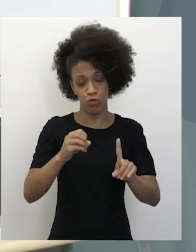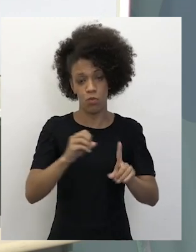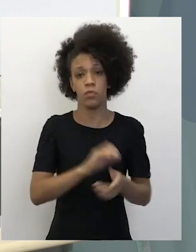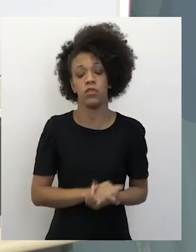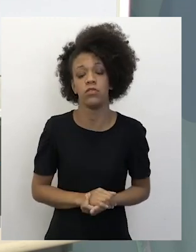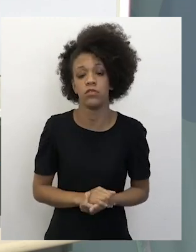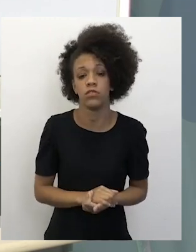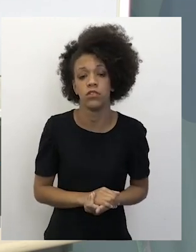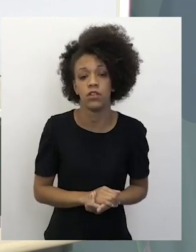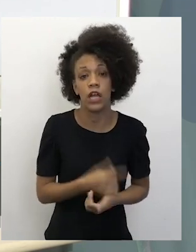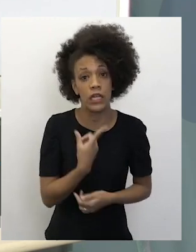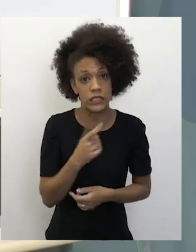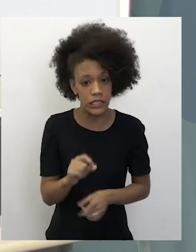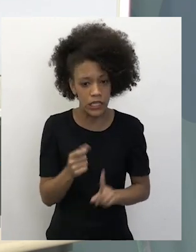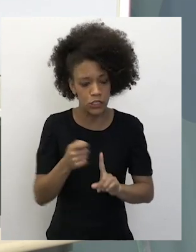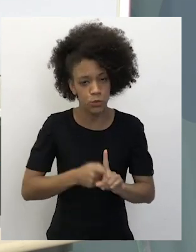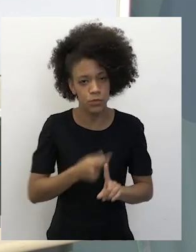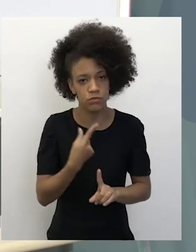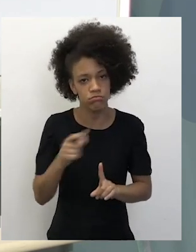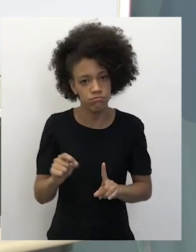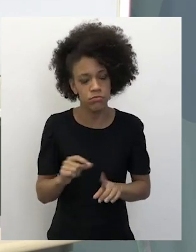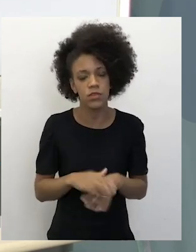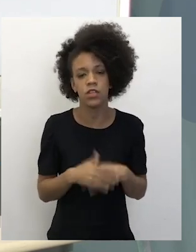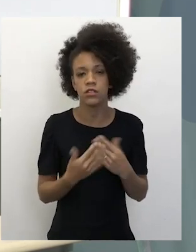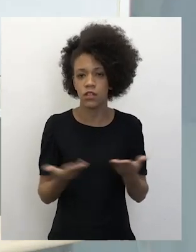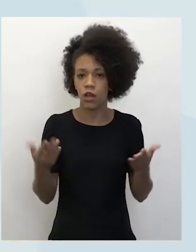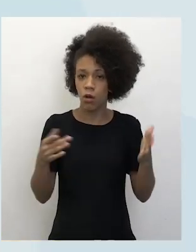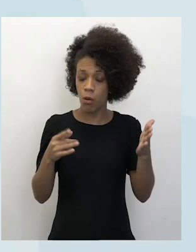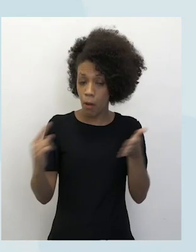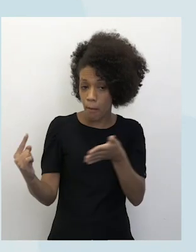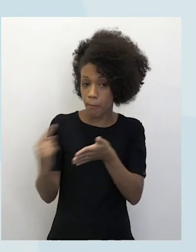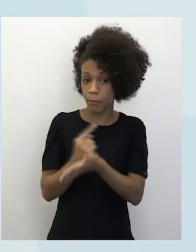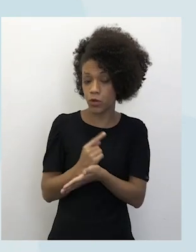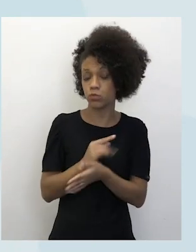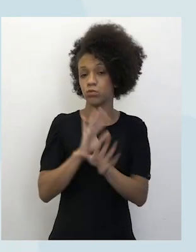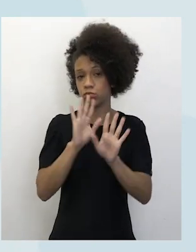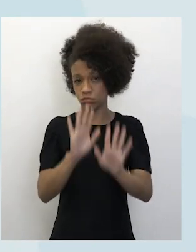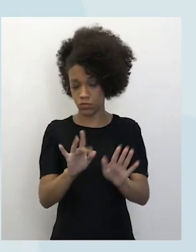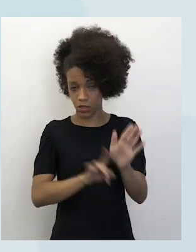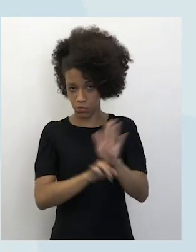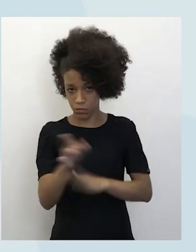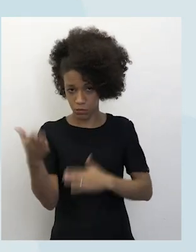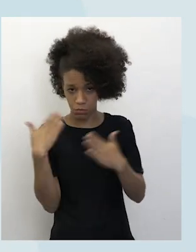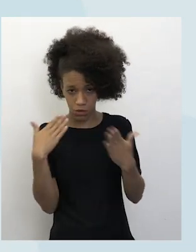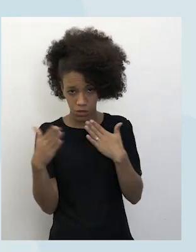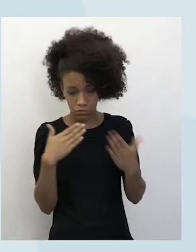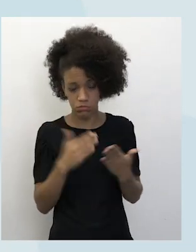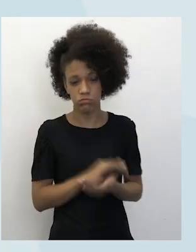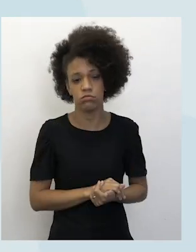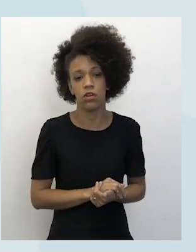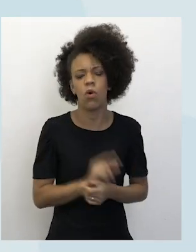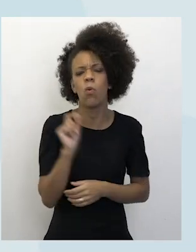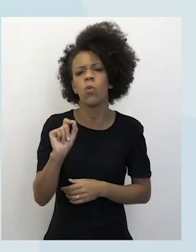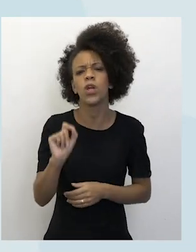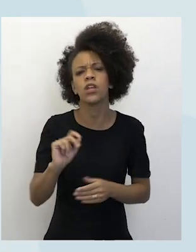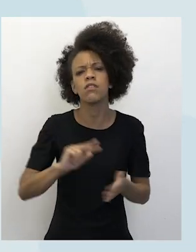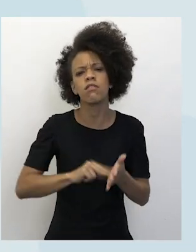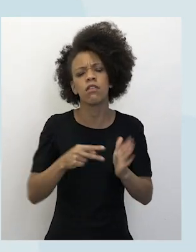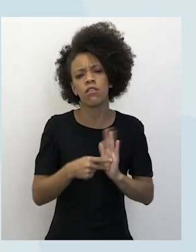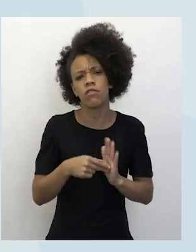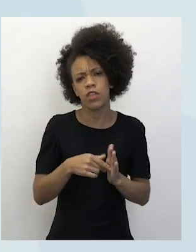final acredito que vocês conseguem responder essa pergunta agora para nós começarmos o nosso debate aqui o que é